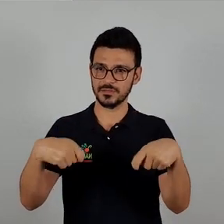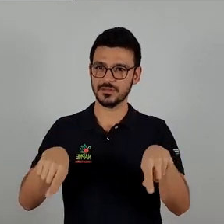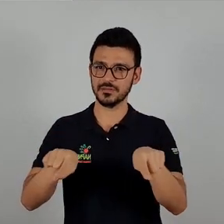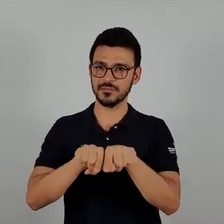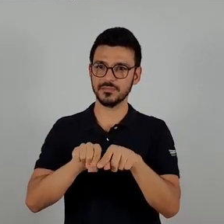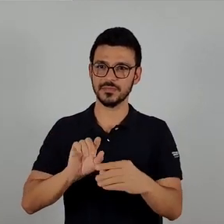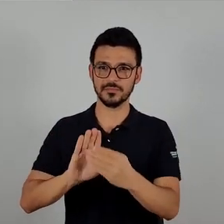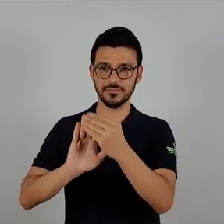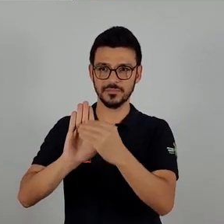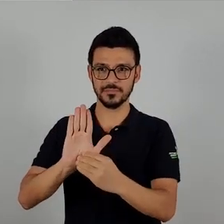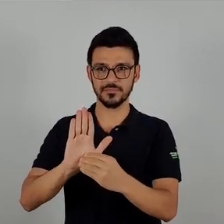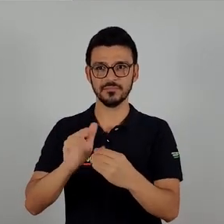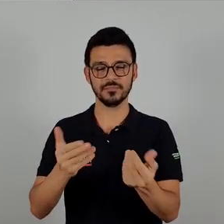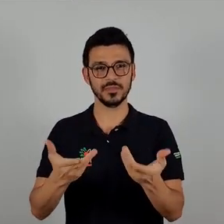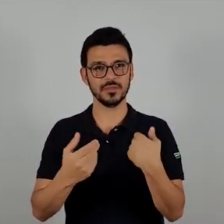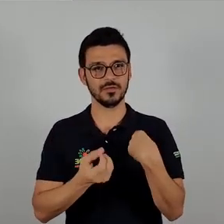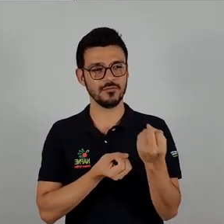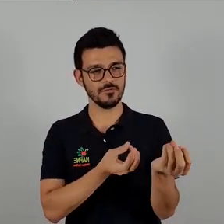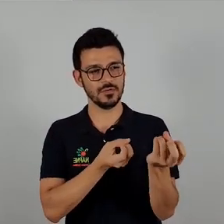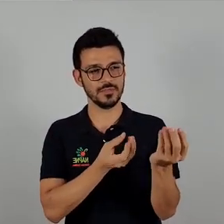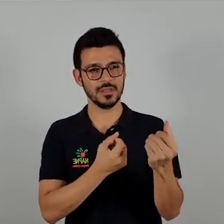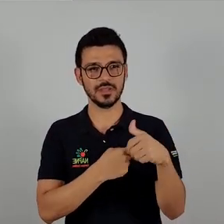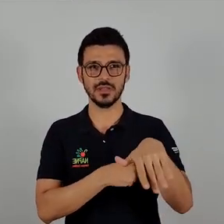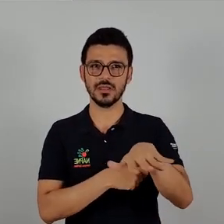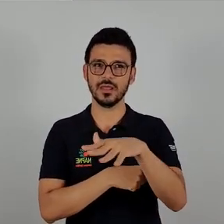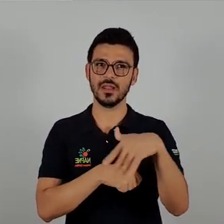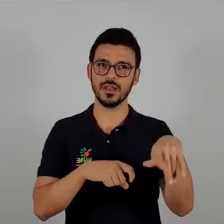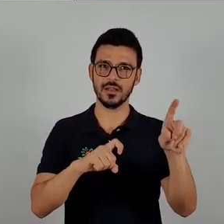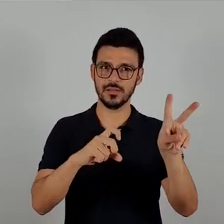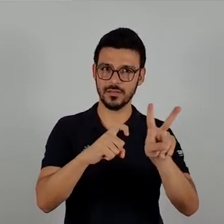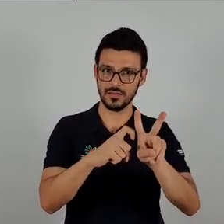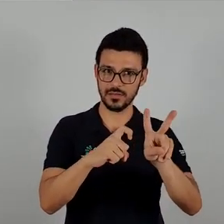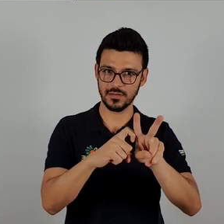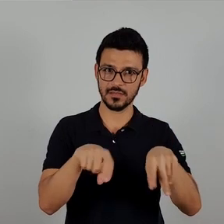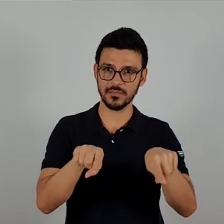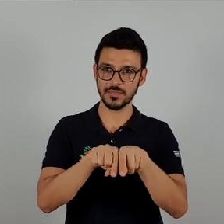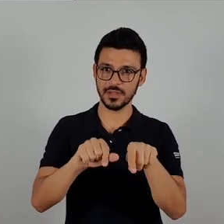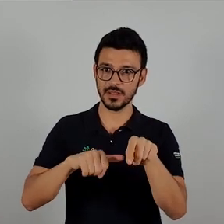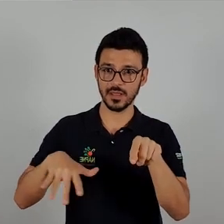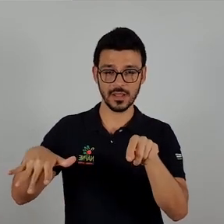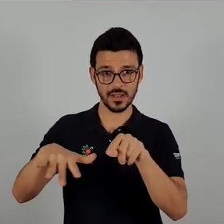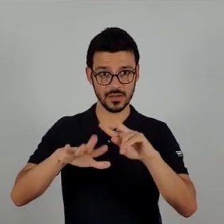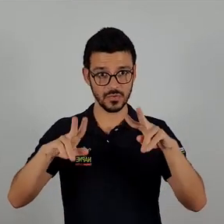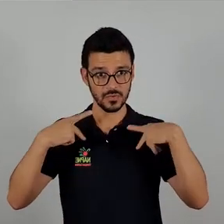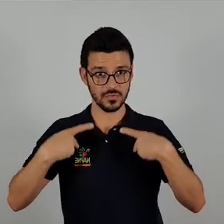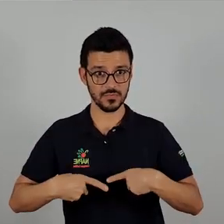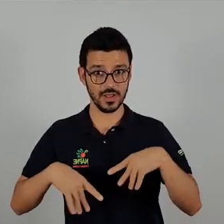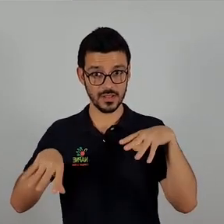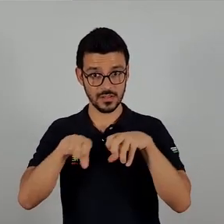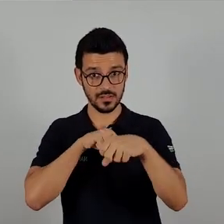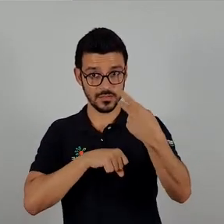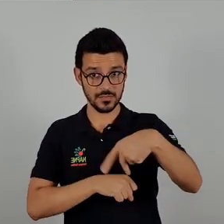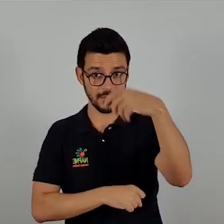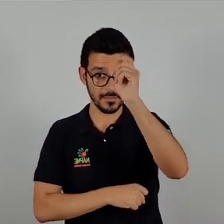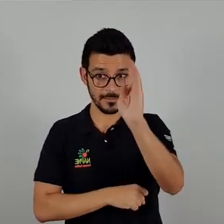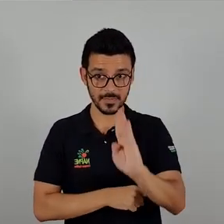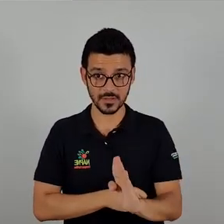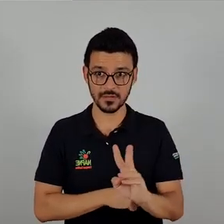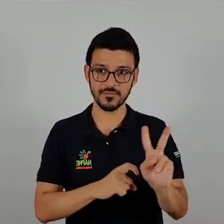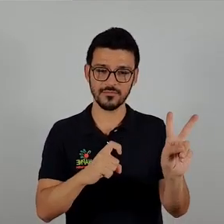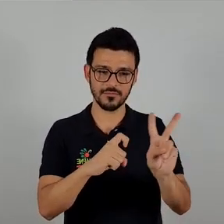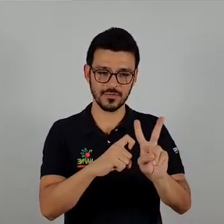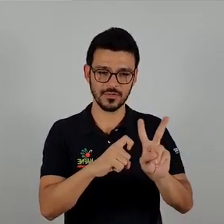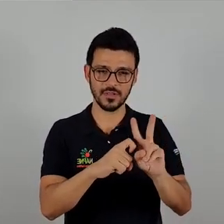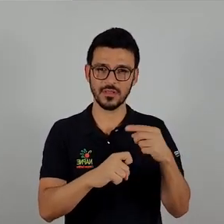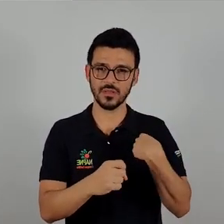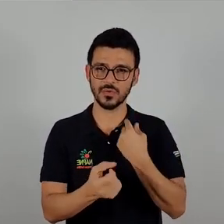que a gente cite, né? Então, eu tenho, como ela disse, formação na área veterinária, também na área humana, né? Minha graduação aqui no Brasil foi